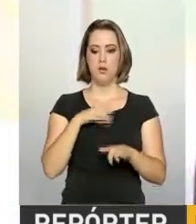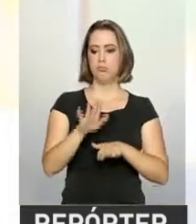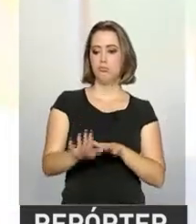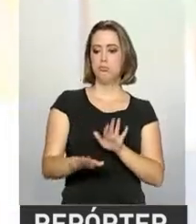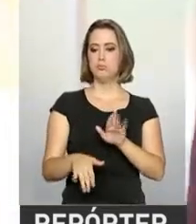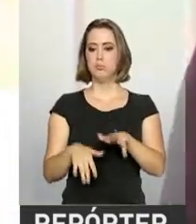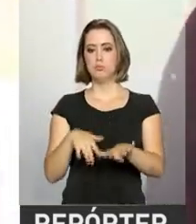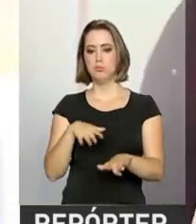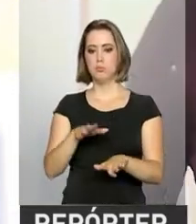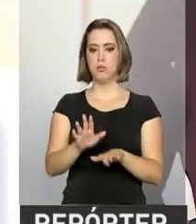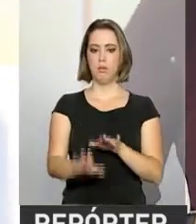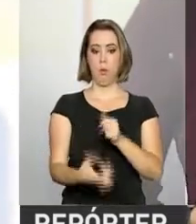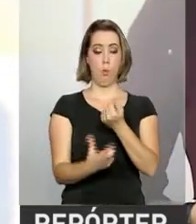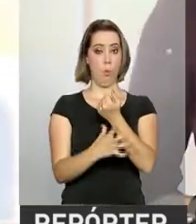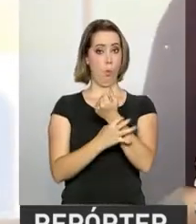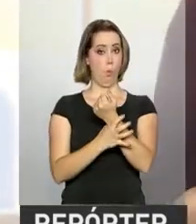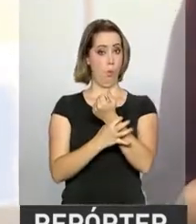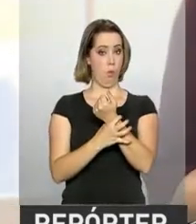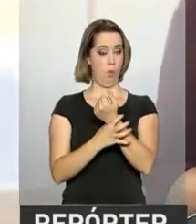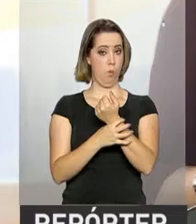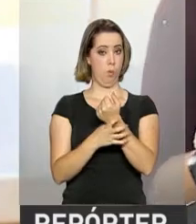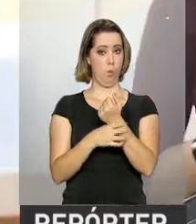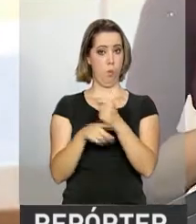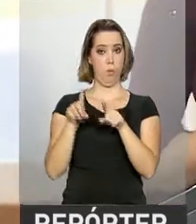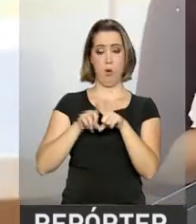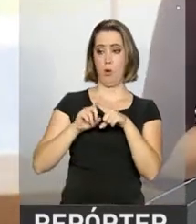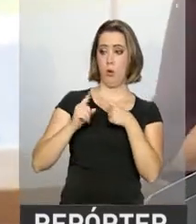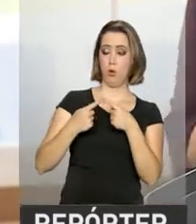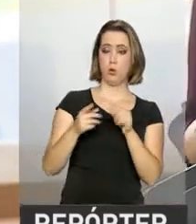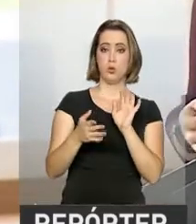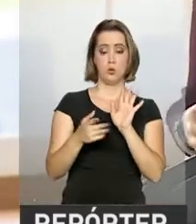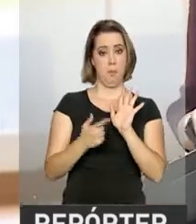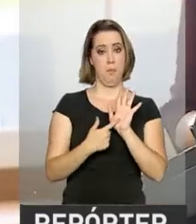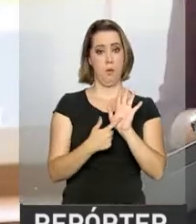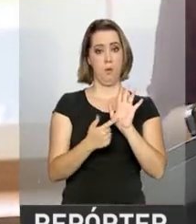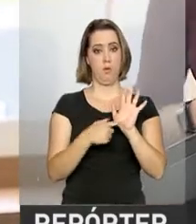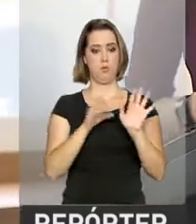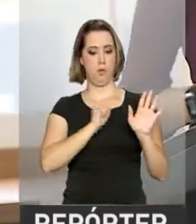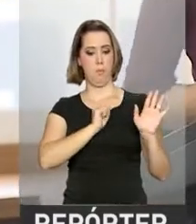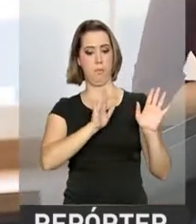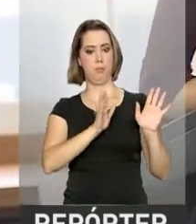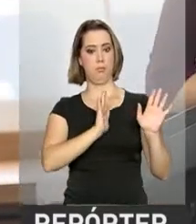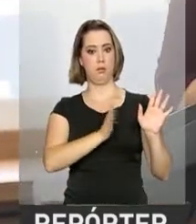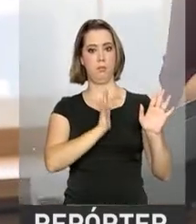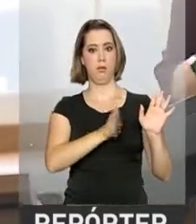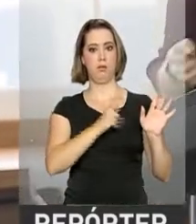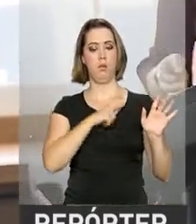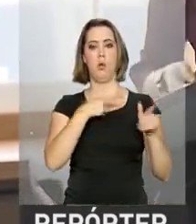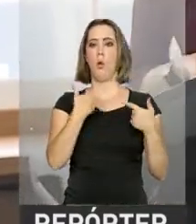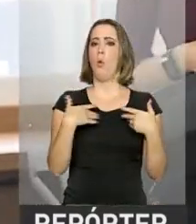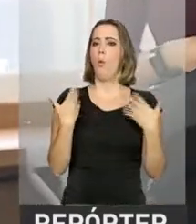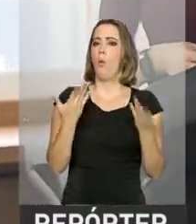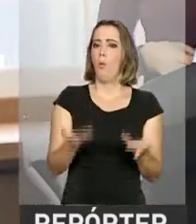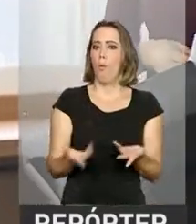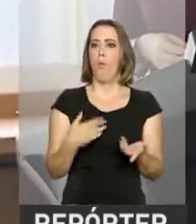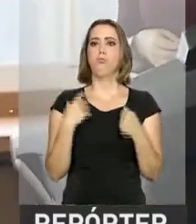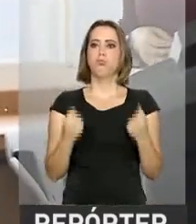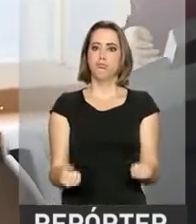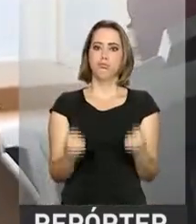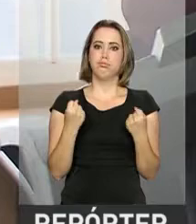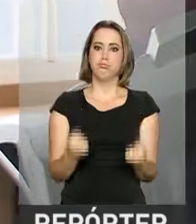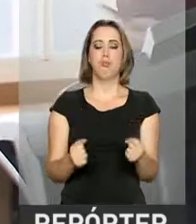relógio marca meus batimentos cardíacos, a distância que eu percorro e até a quantidade de calorias que eu gasto.